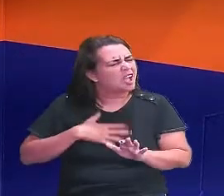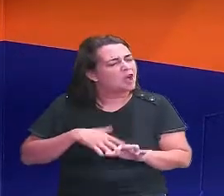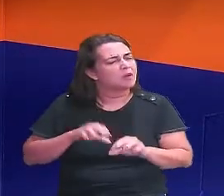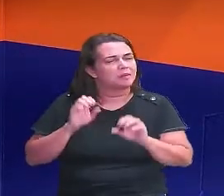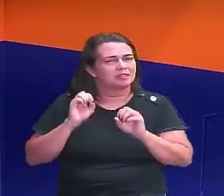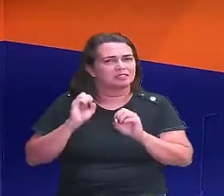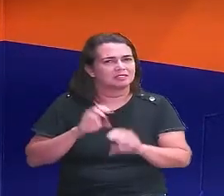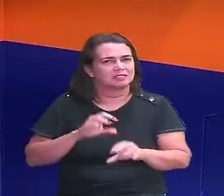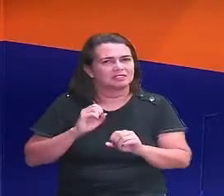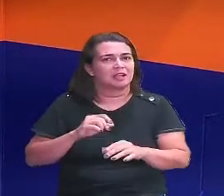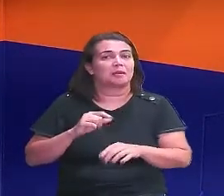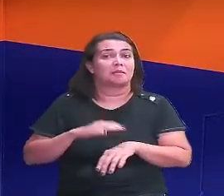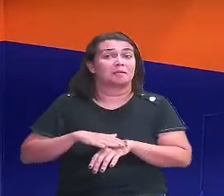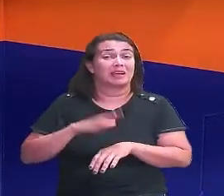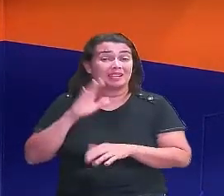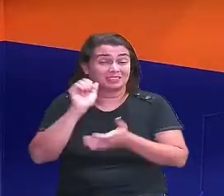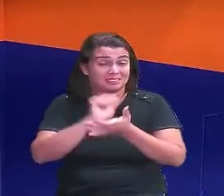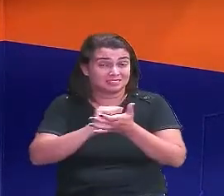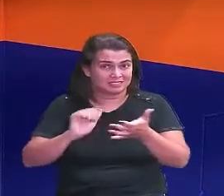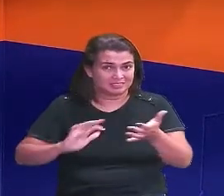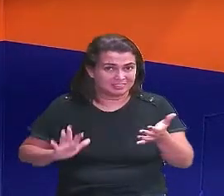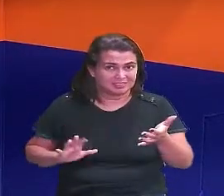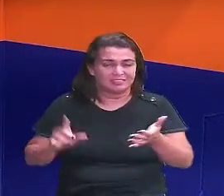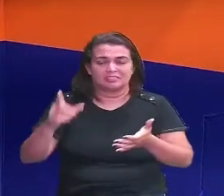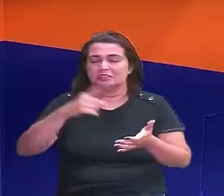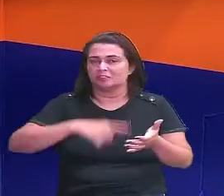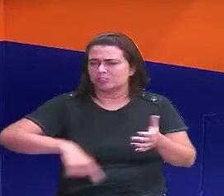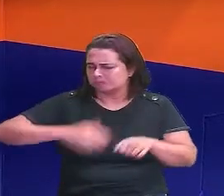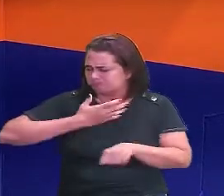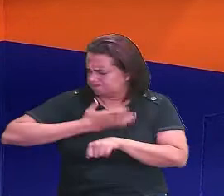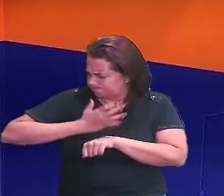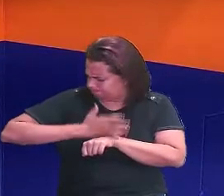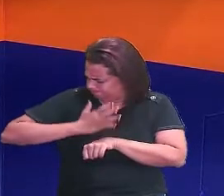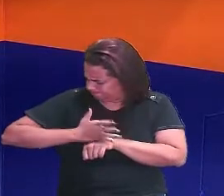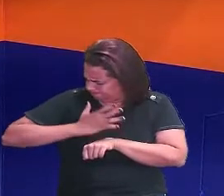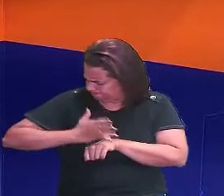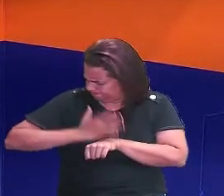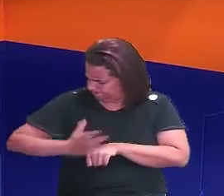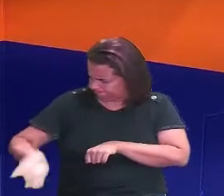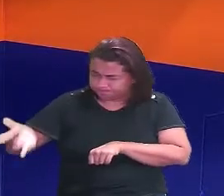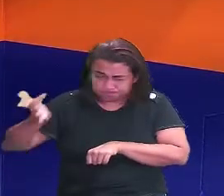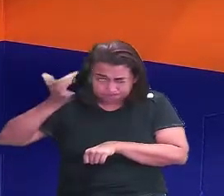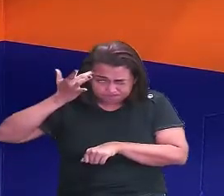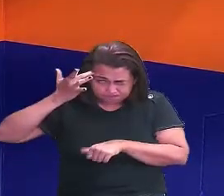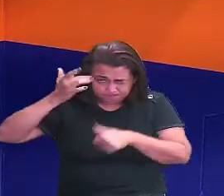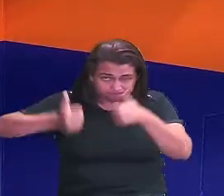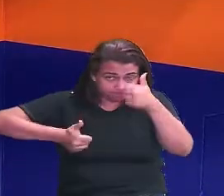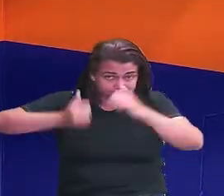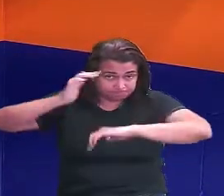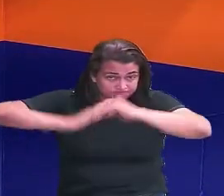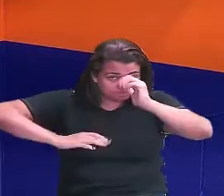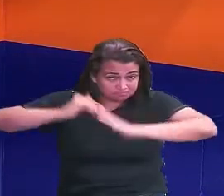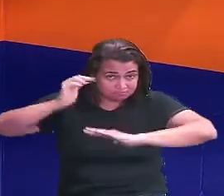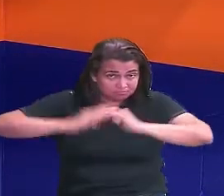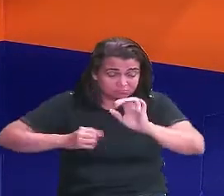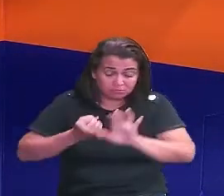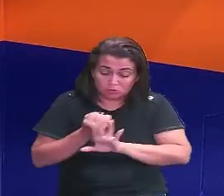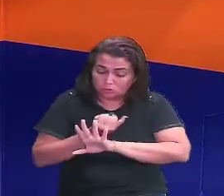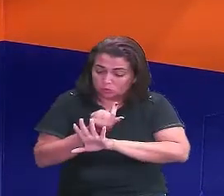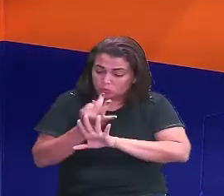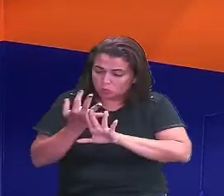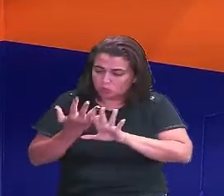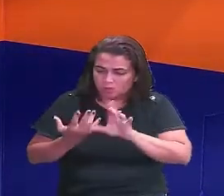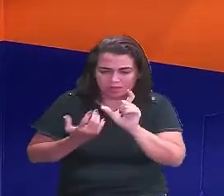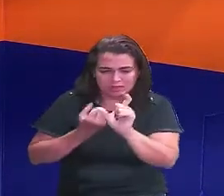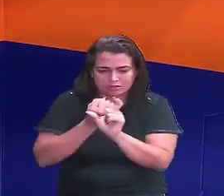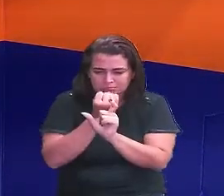Vai passar mais atividades para vocês ficarem, ó, tudo craque aí e saber contar as sílabas e separar tudo